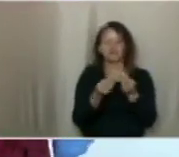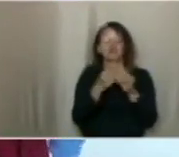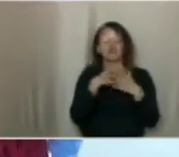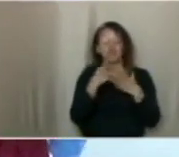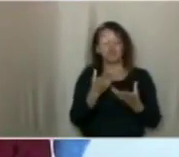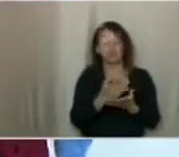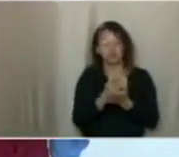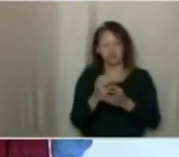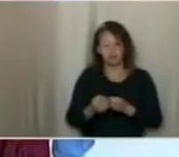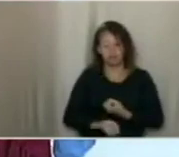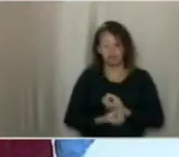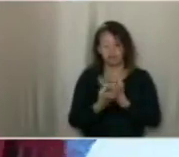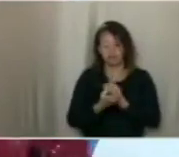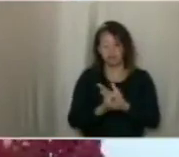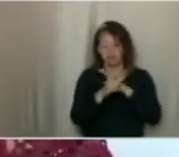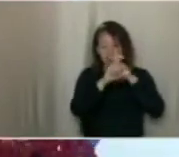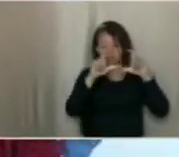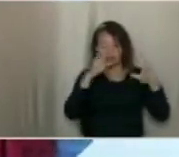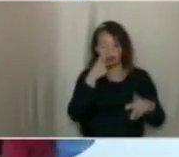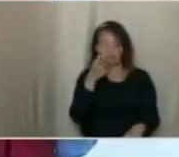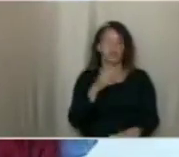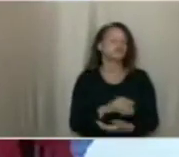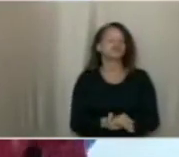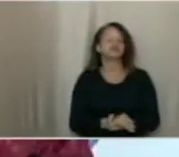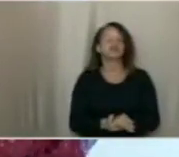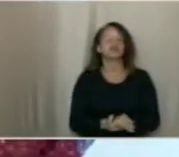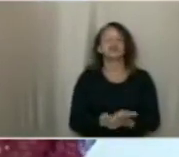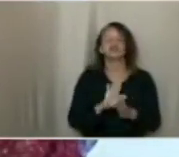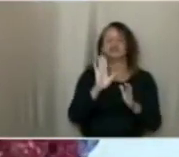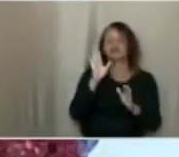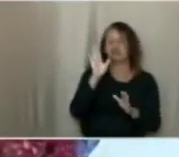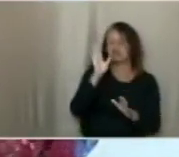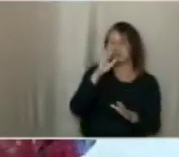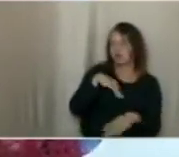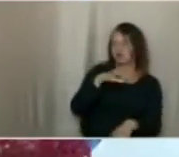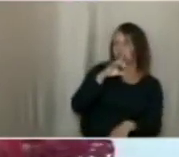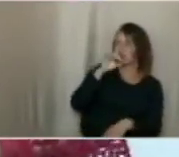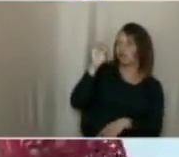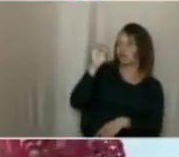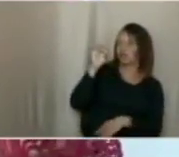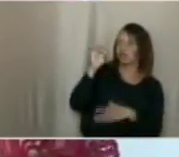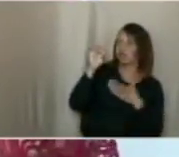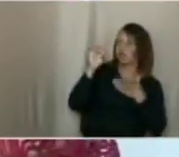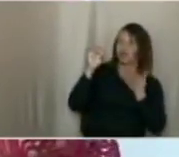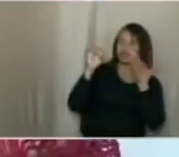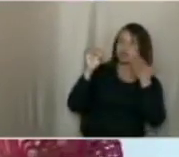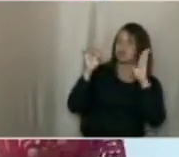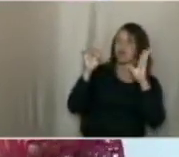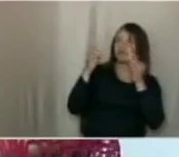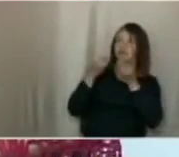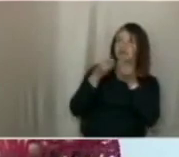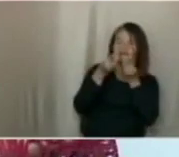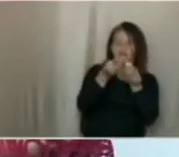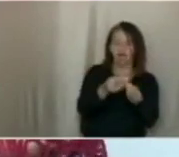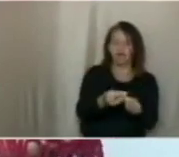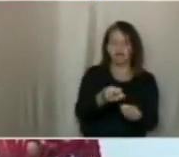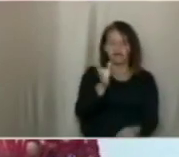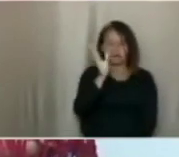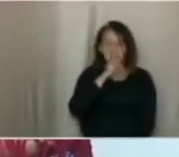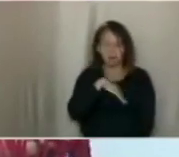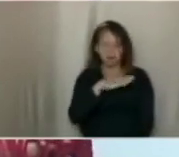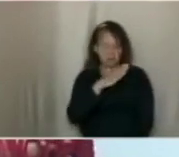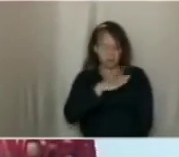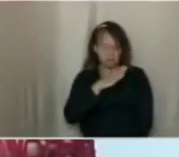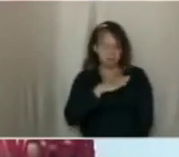versos do Geraldo Vandré que dizem assim fica mal com Deus quem não sabe dar fica